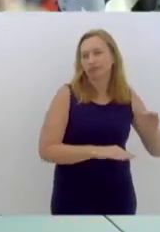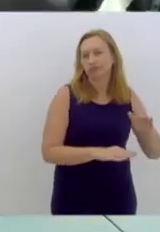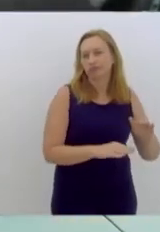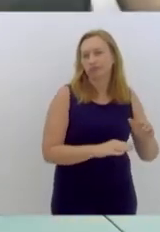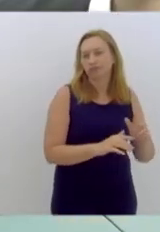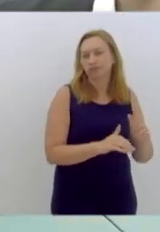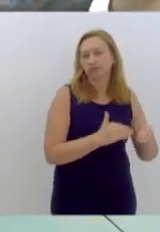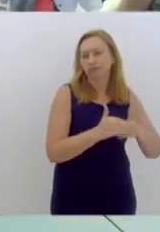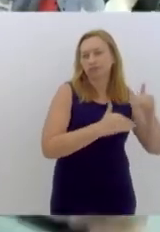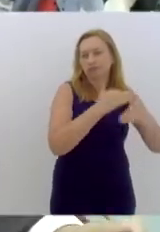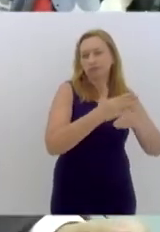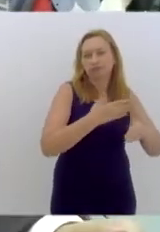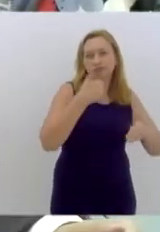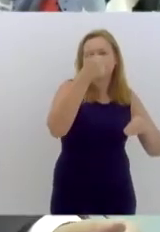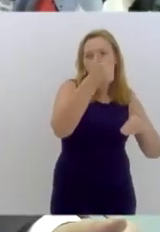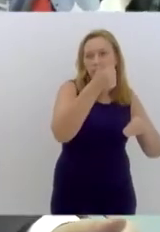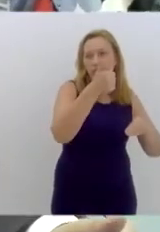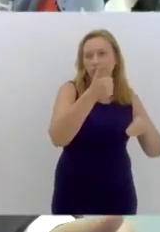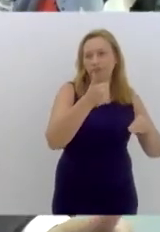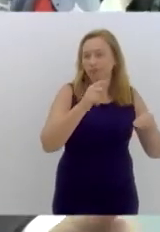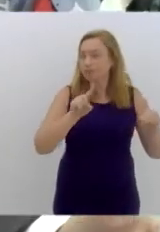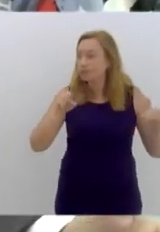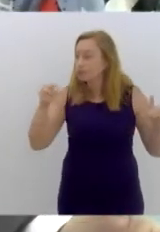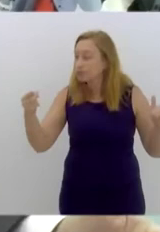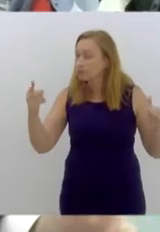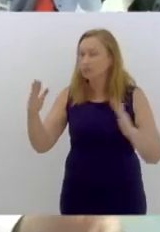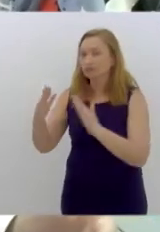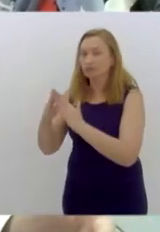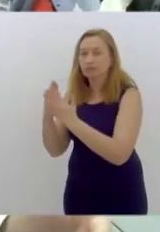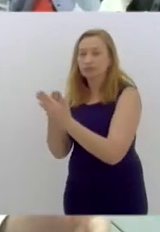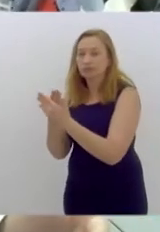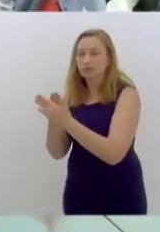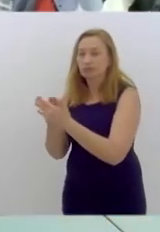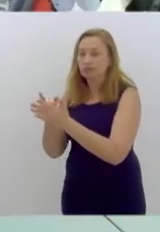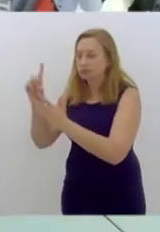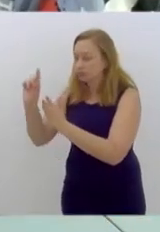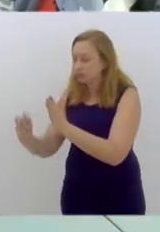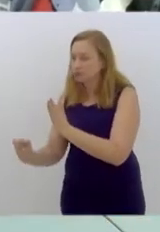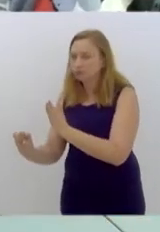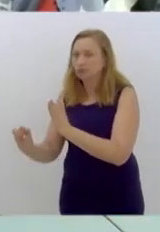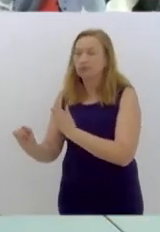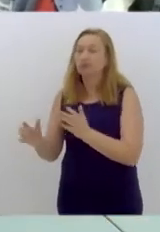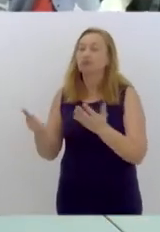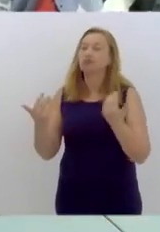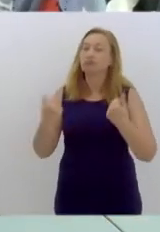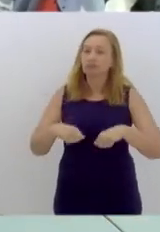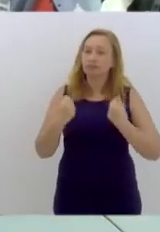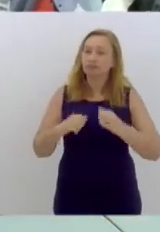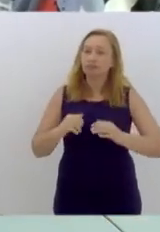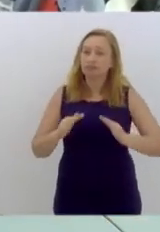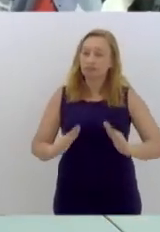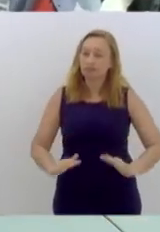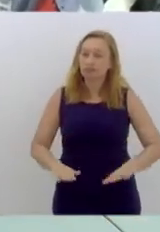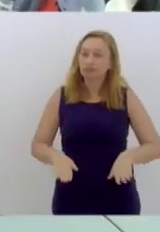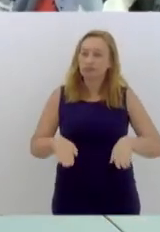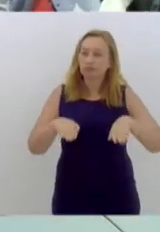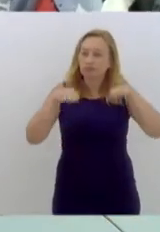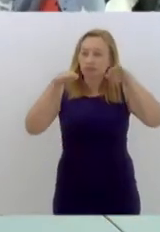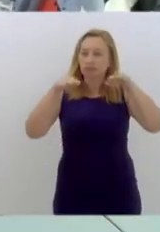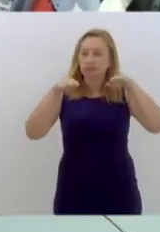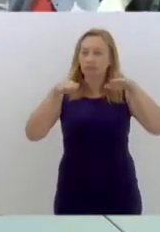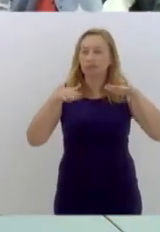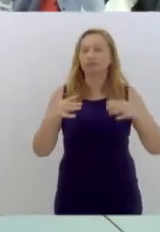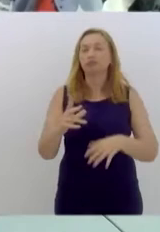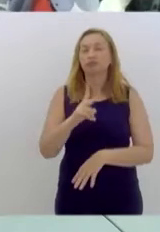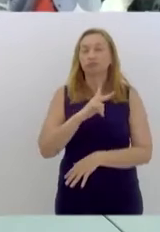e melhore seus índices educacionais, enquanto uma escola na Vila Kennedy deixe muito a desejar. A gente quer crescer dentro da própria rede, com os